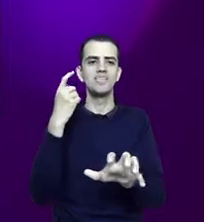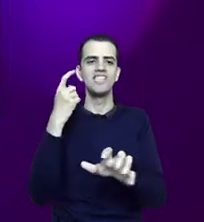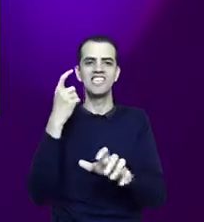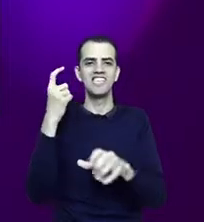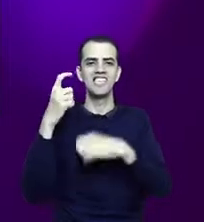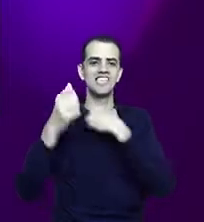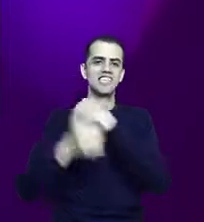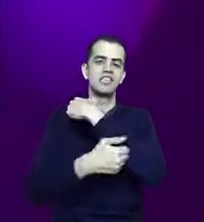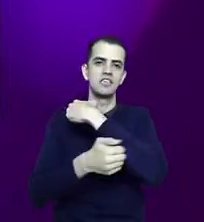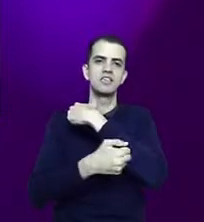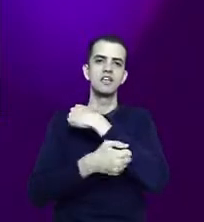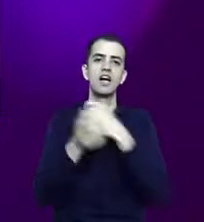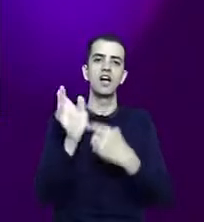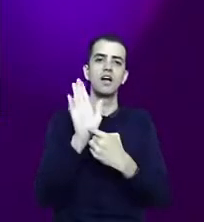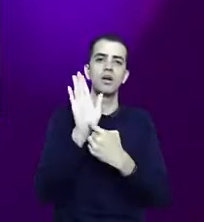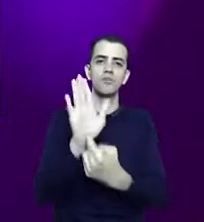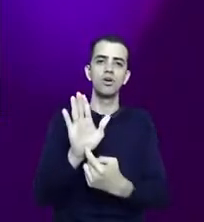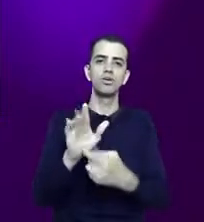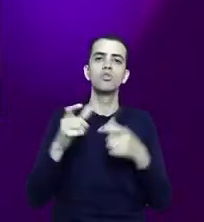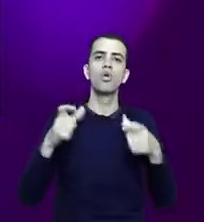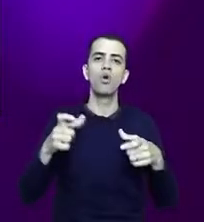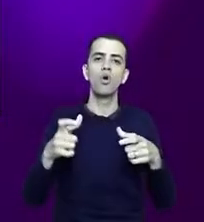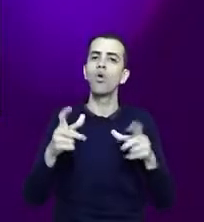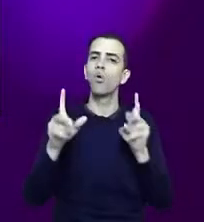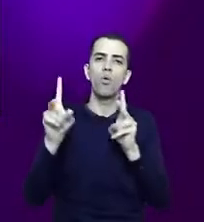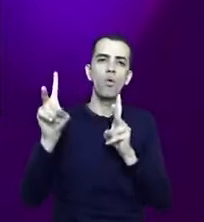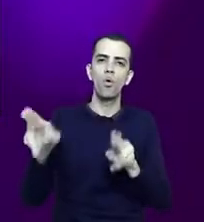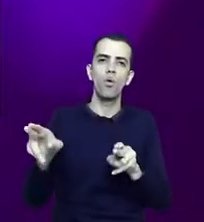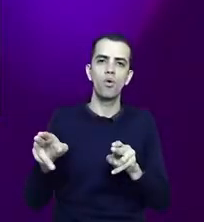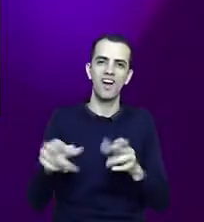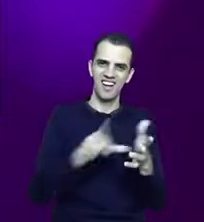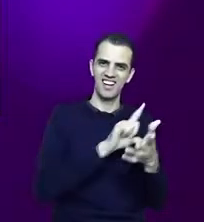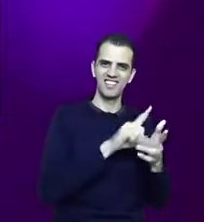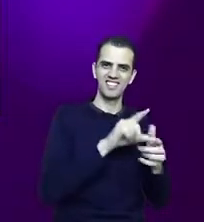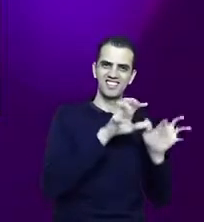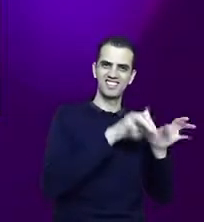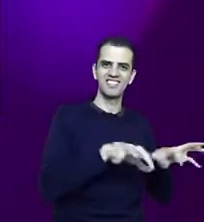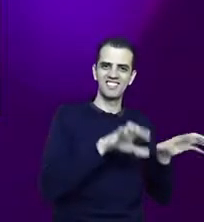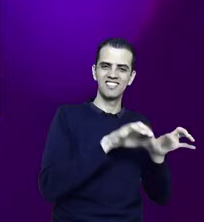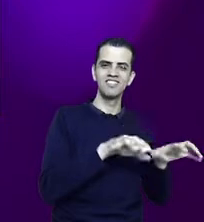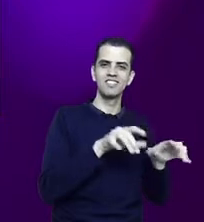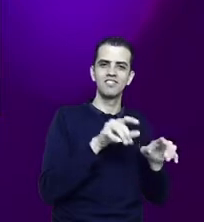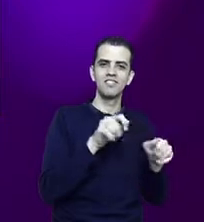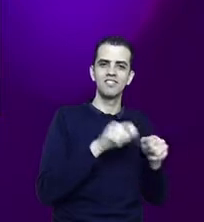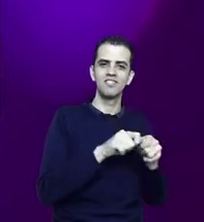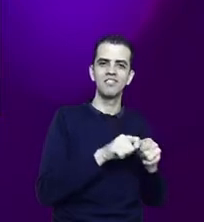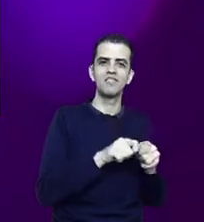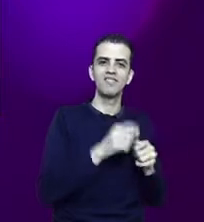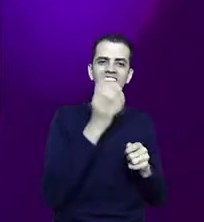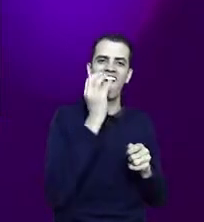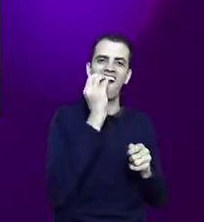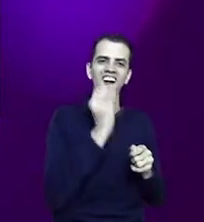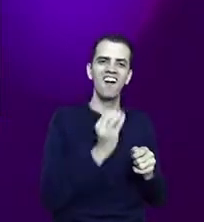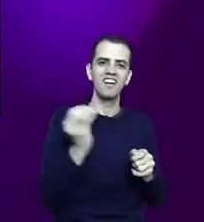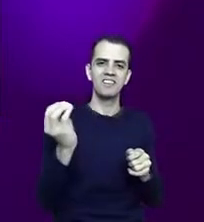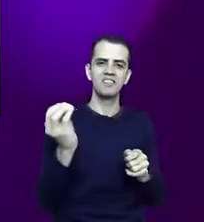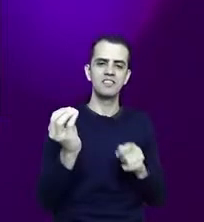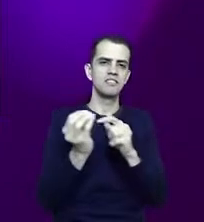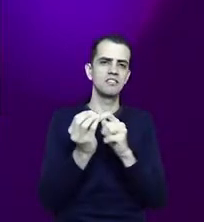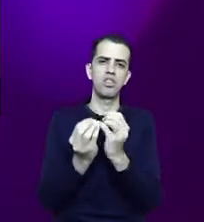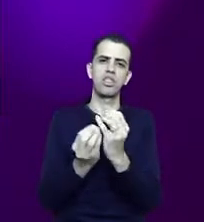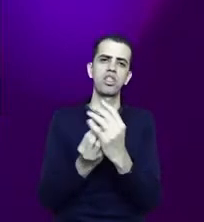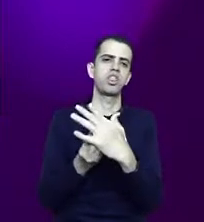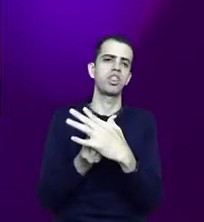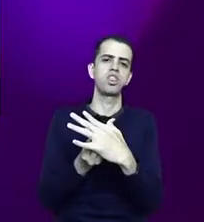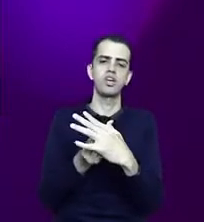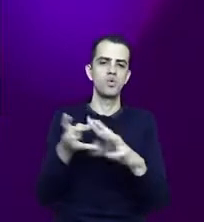para o cirurgião exatamente como ele reproduz aquele planejamento que foi feito no computador, né? Isso aqui é o caso de uma neoplasia maligna, que foi